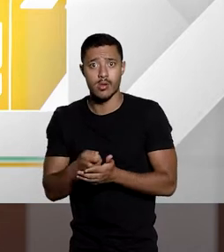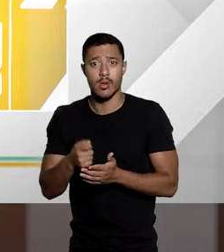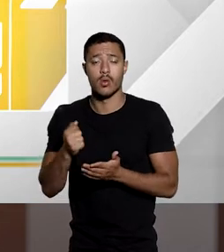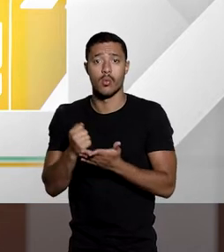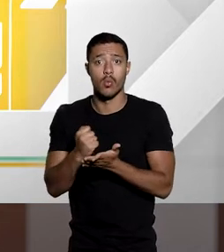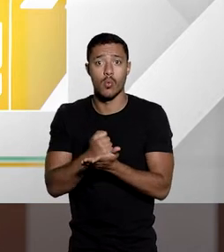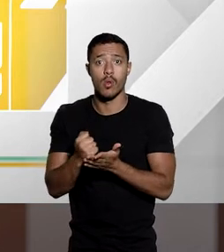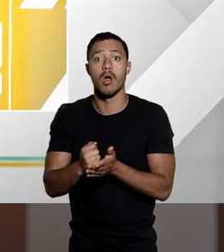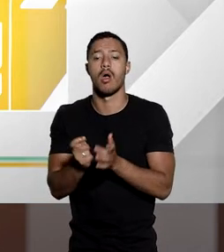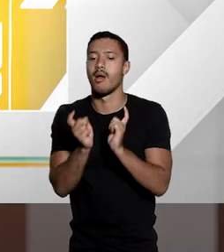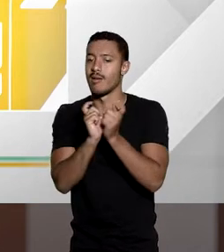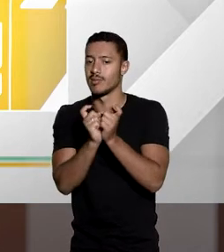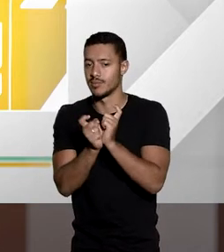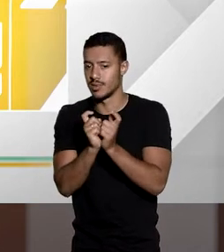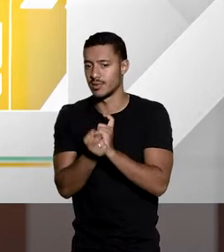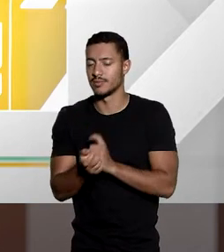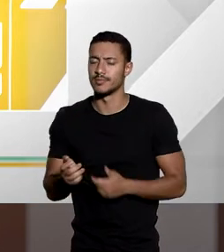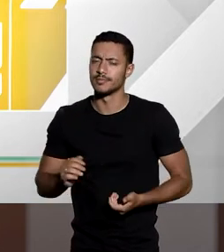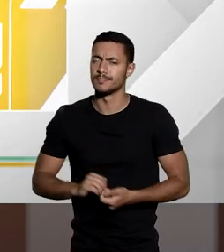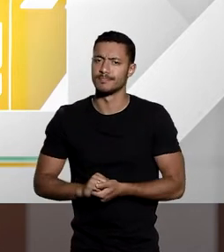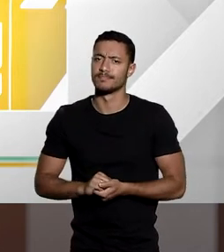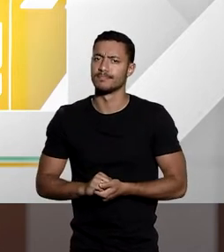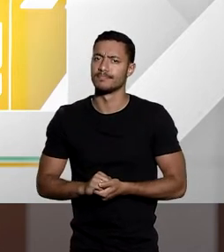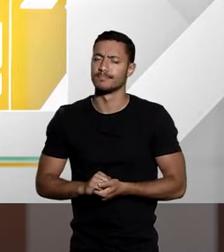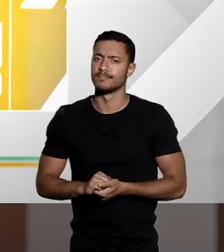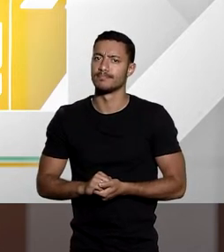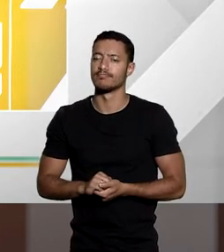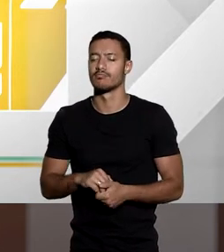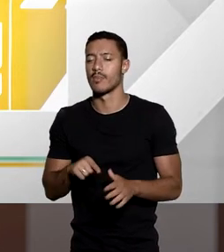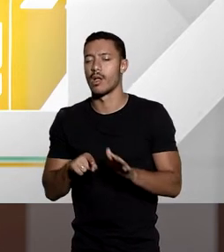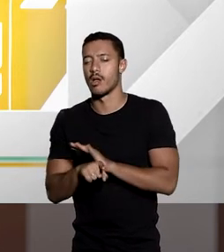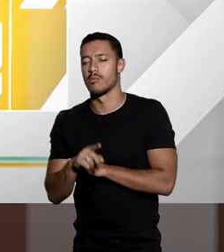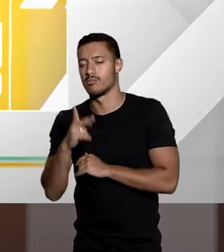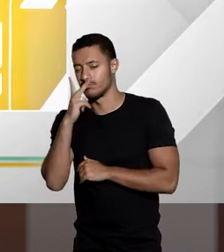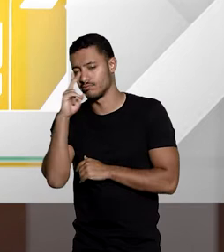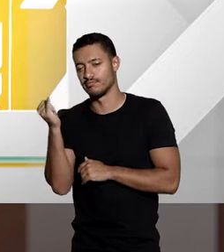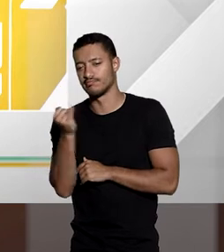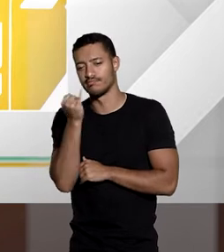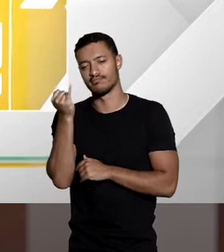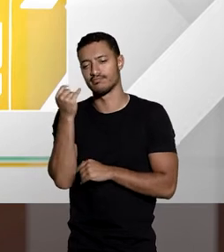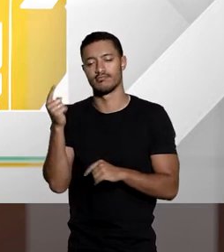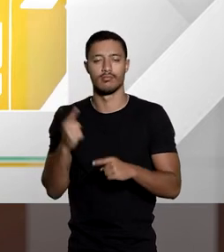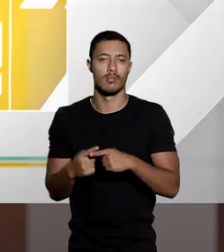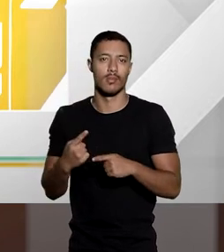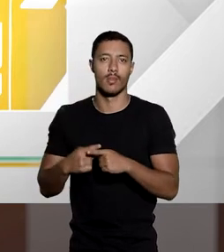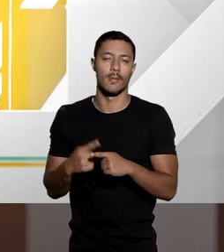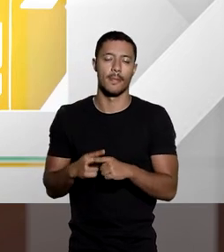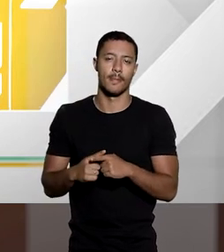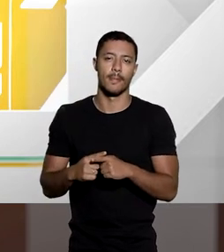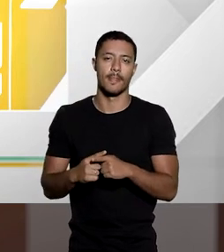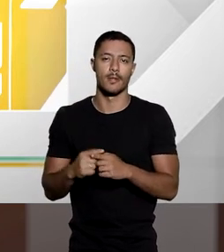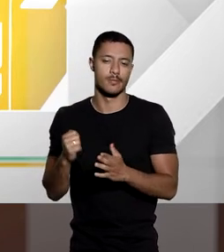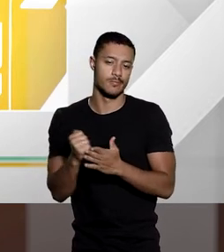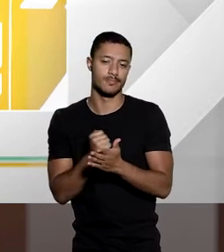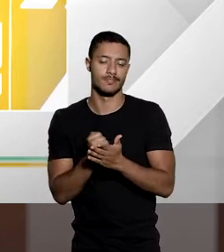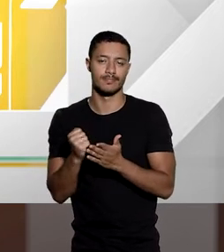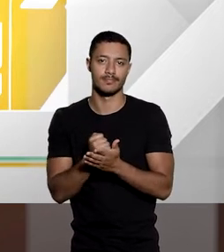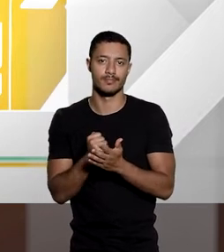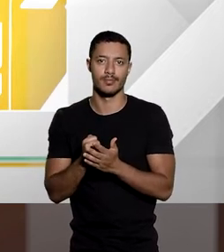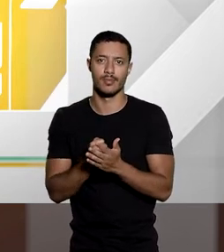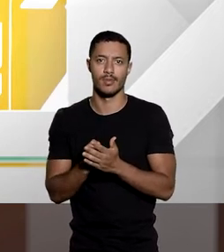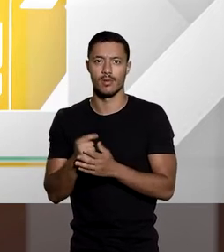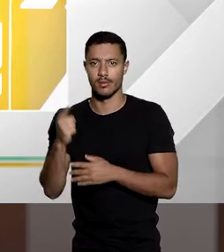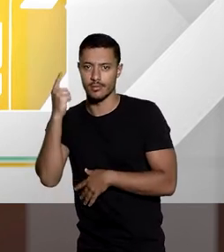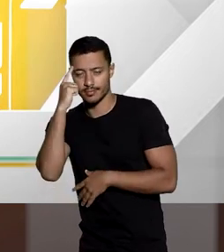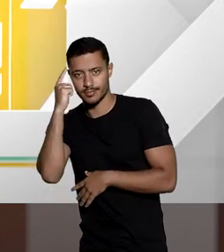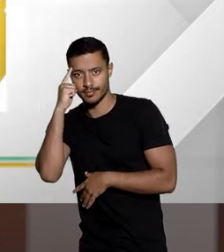contratos administrativos? Essa pergunta é muito interessante porque os contratos administrativos, em